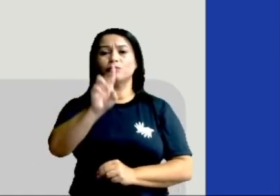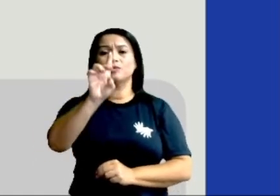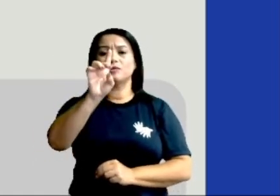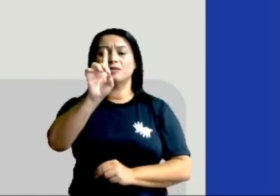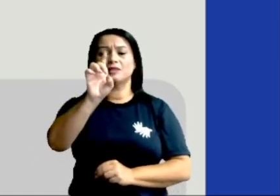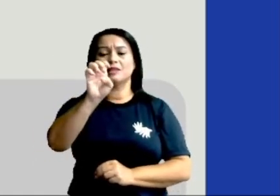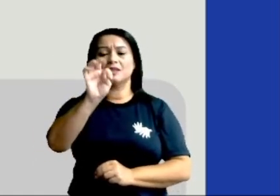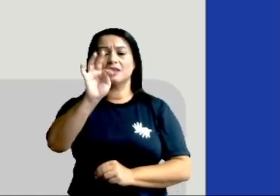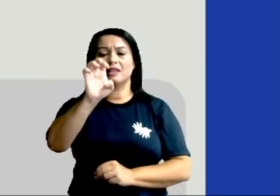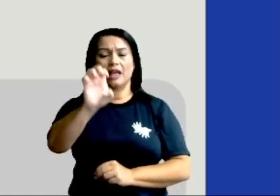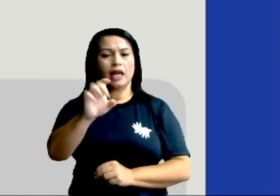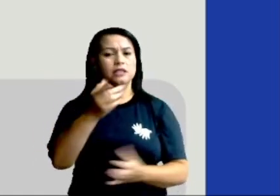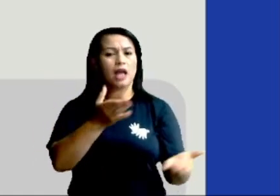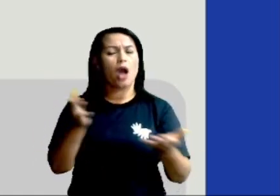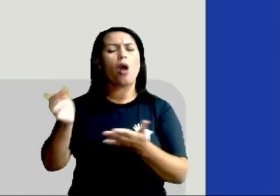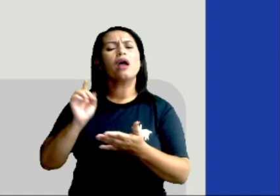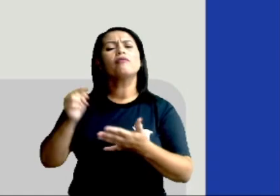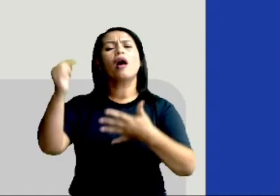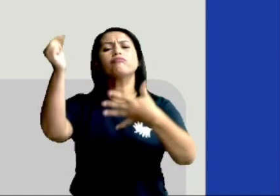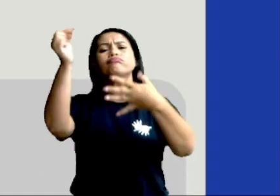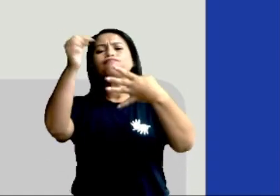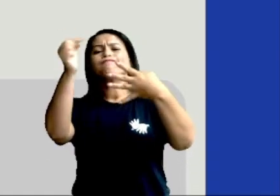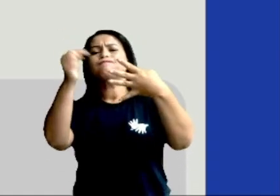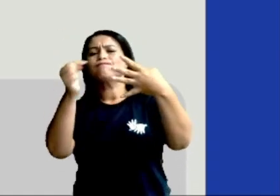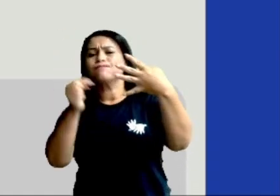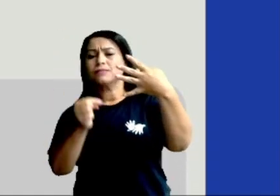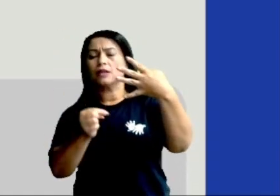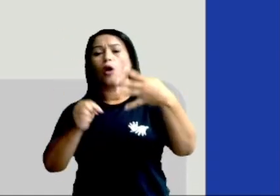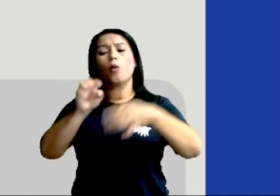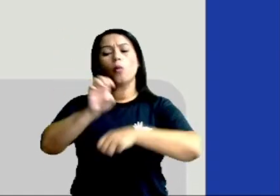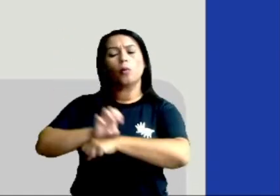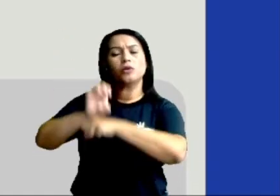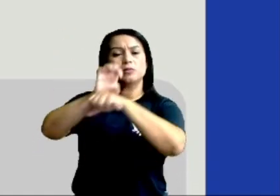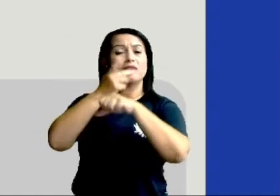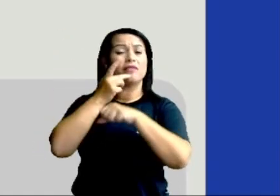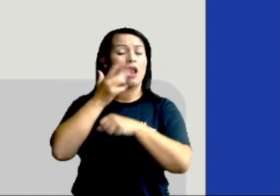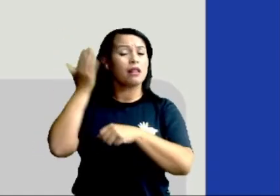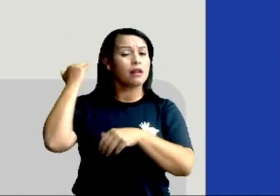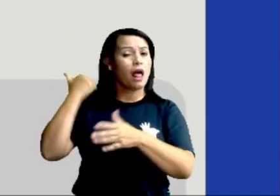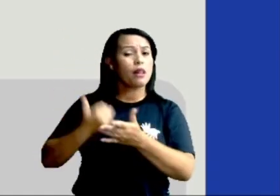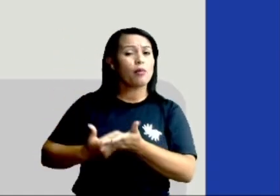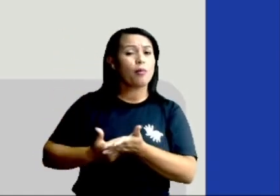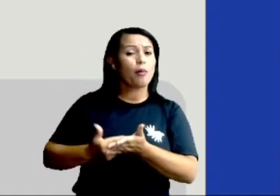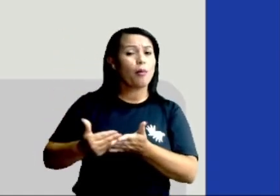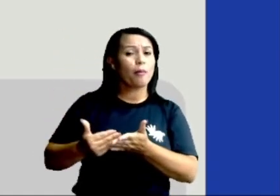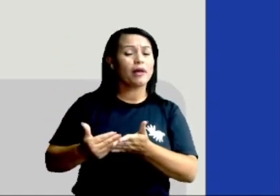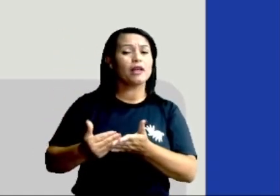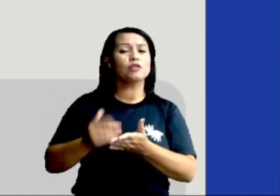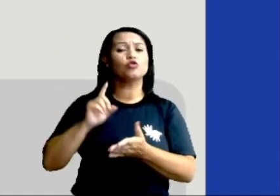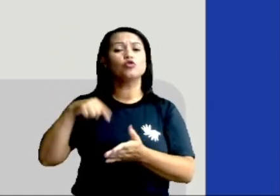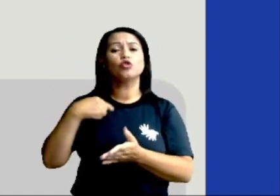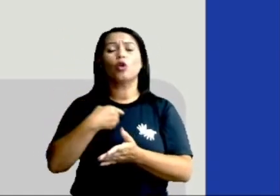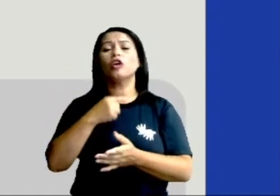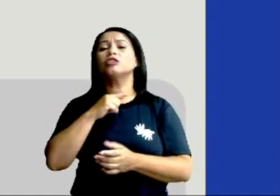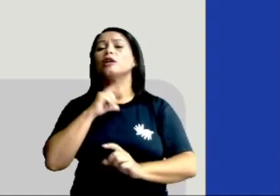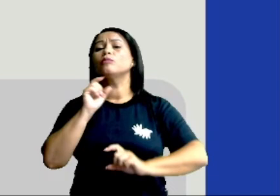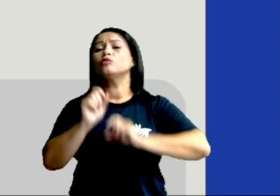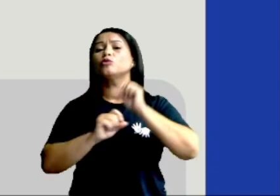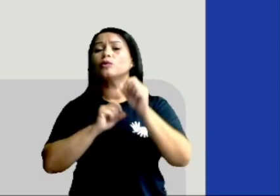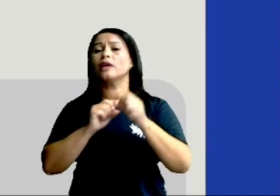tá? Então, aqui a gente vai destacar os estados, que, como eu falei lá no início da aula, a gente